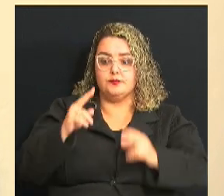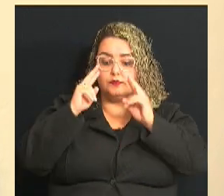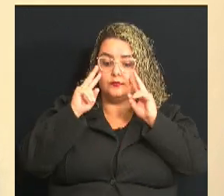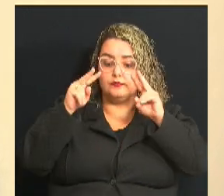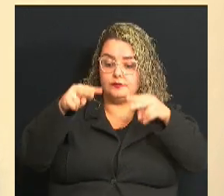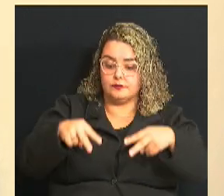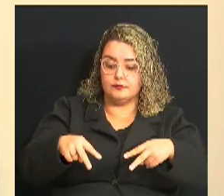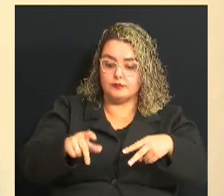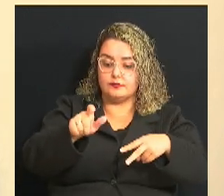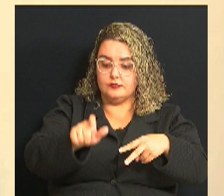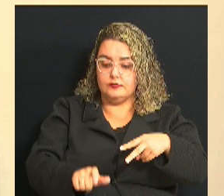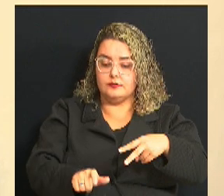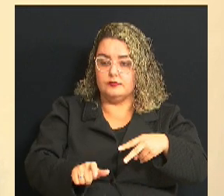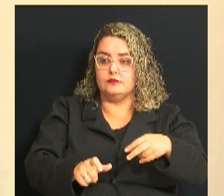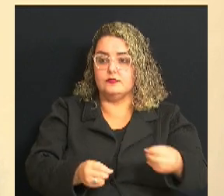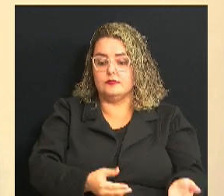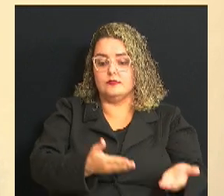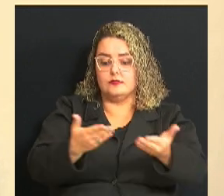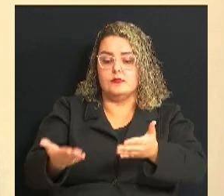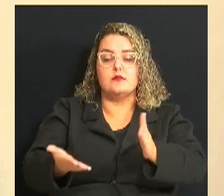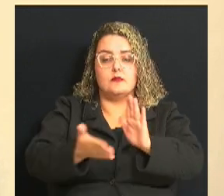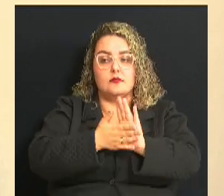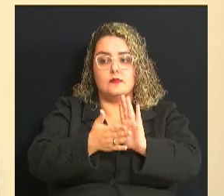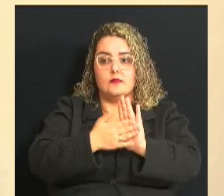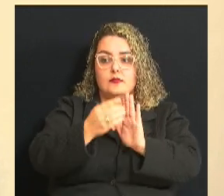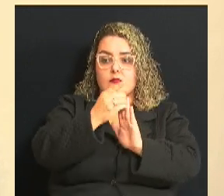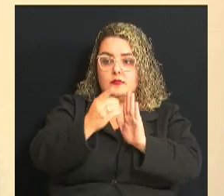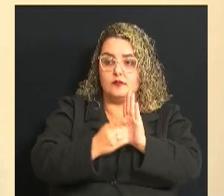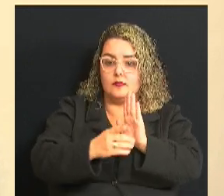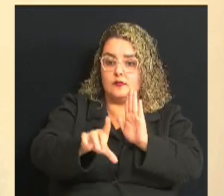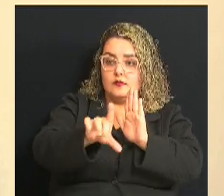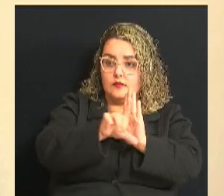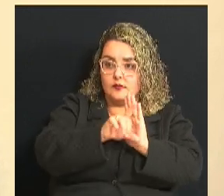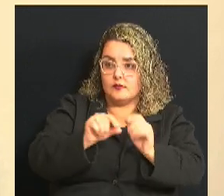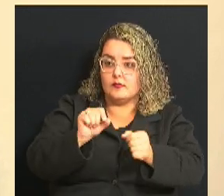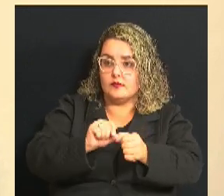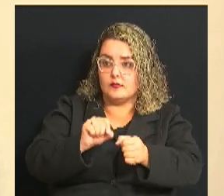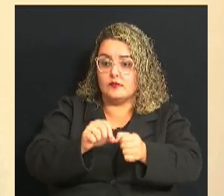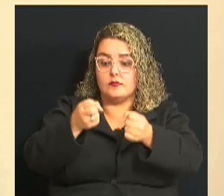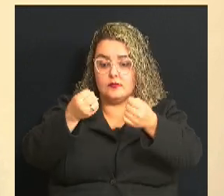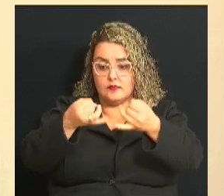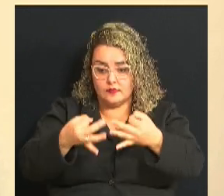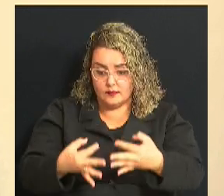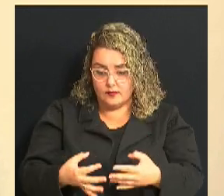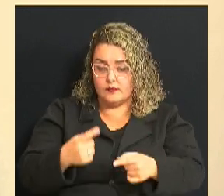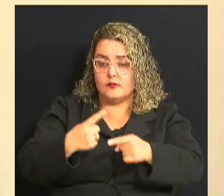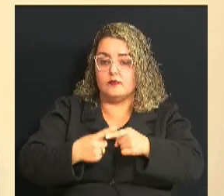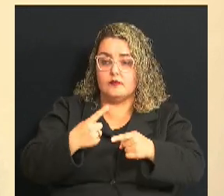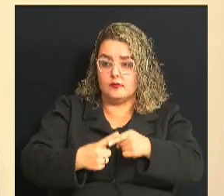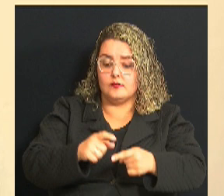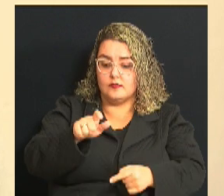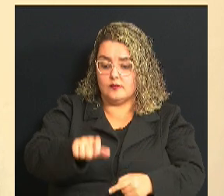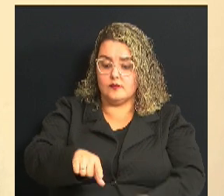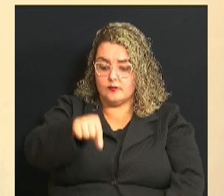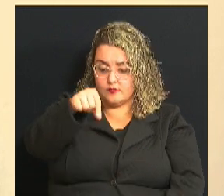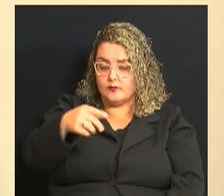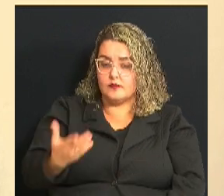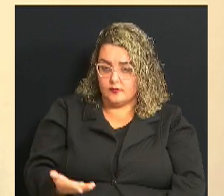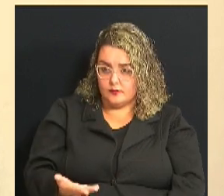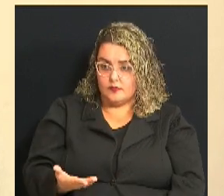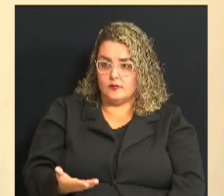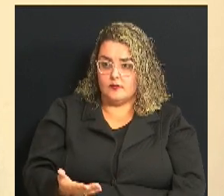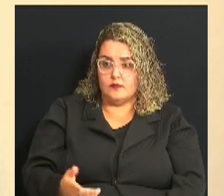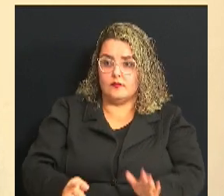personalidade apresenta a proposta de decreto legislativo, faz a justificativa. Esse projeto, ele